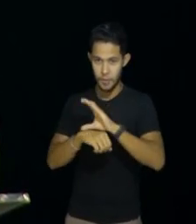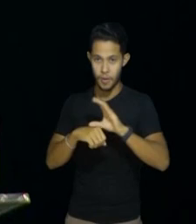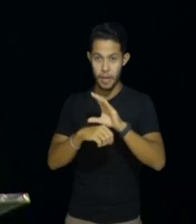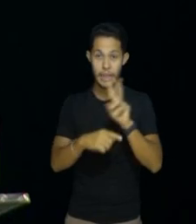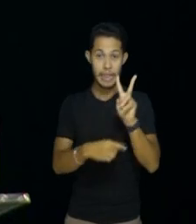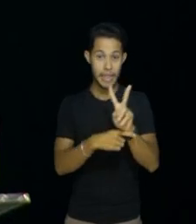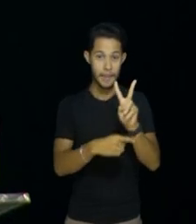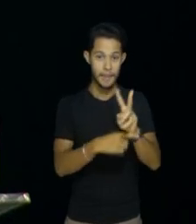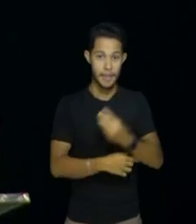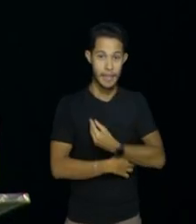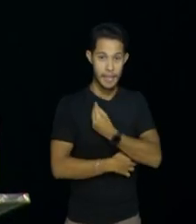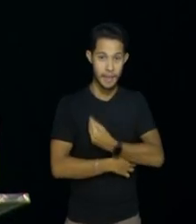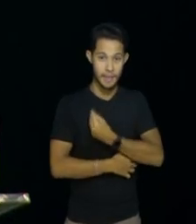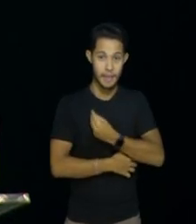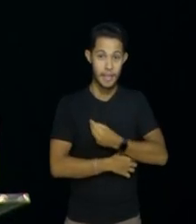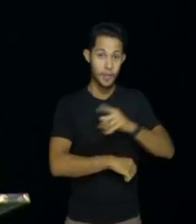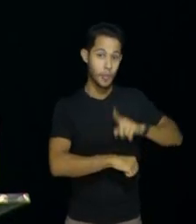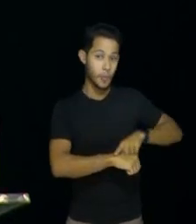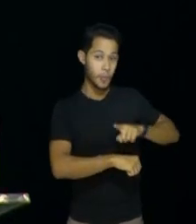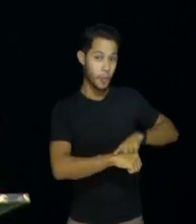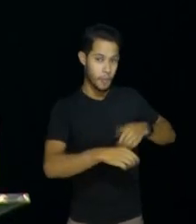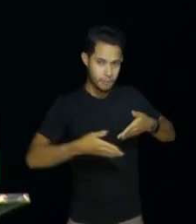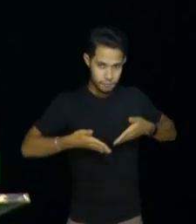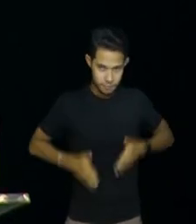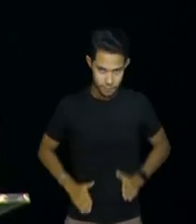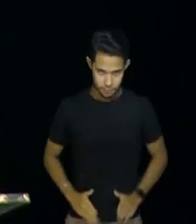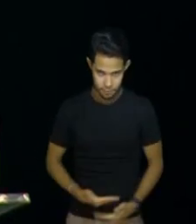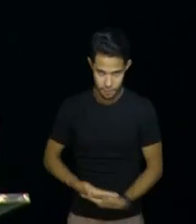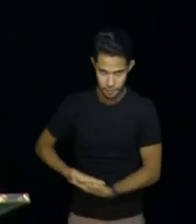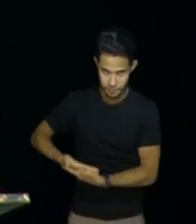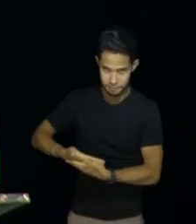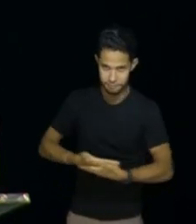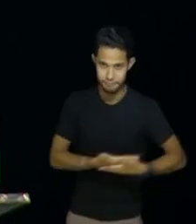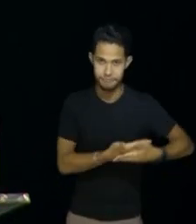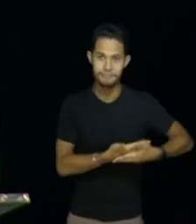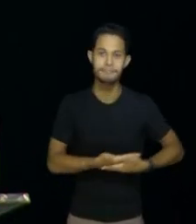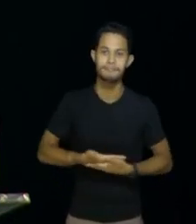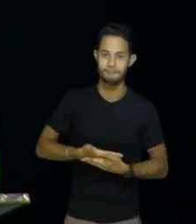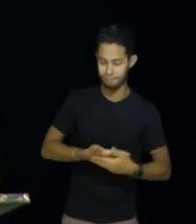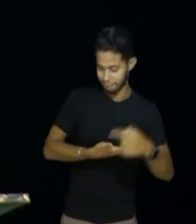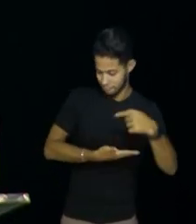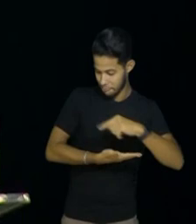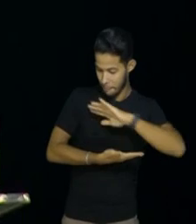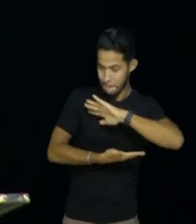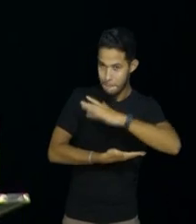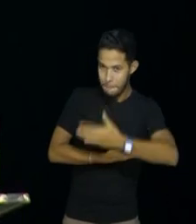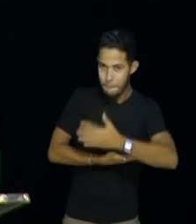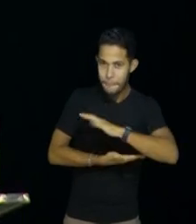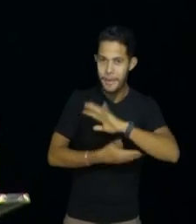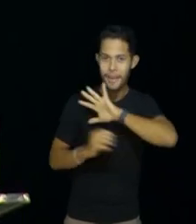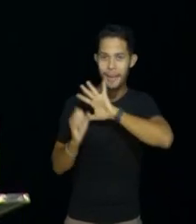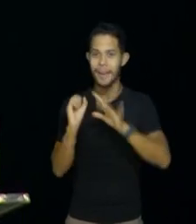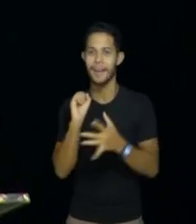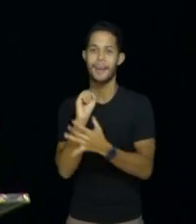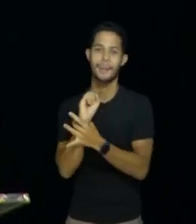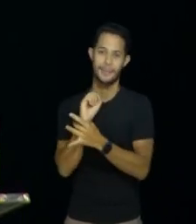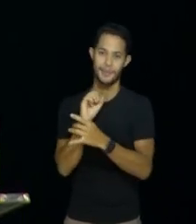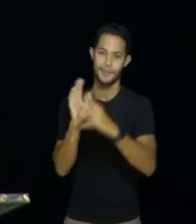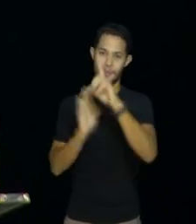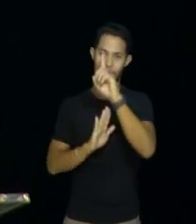concepção, para que nós tenhamos garantido o direito do nascituro de poder viver e de poder depois